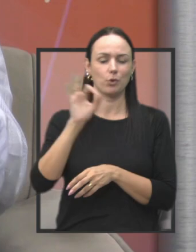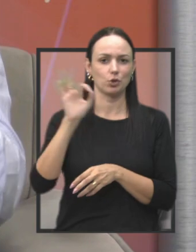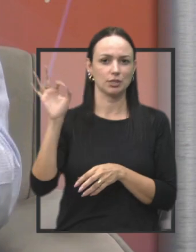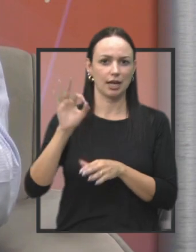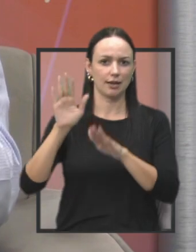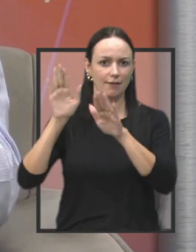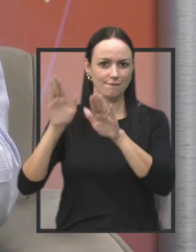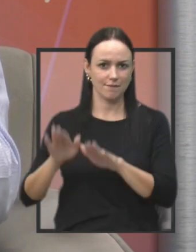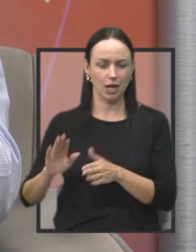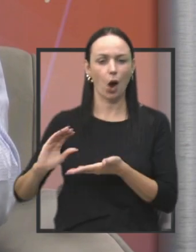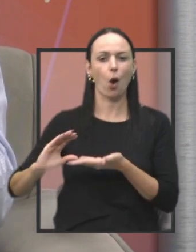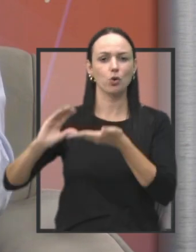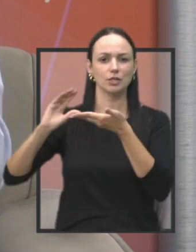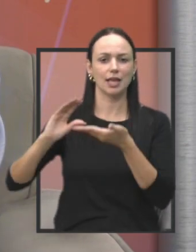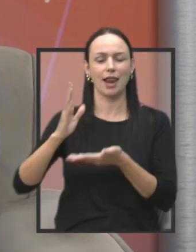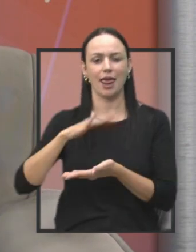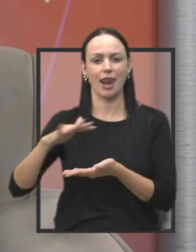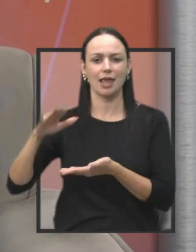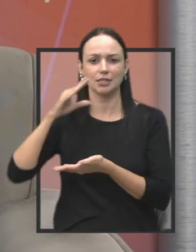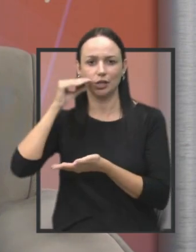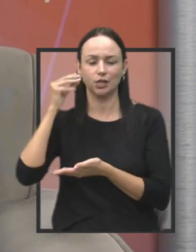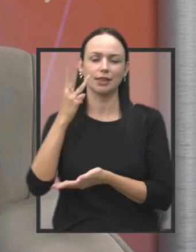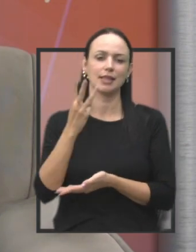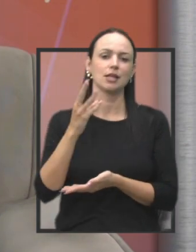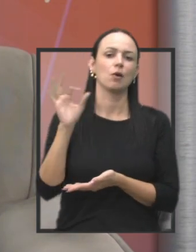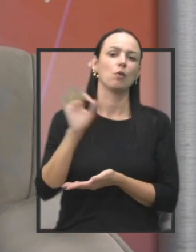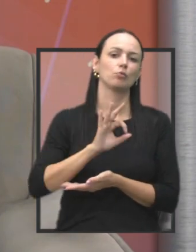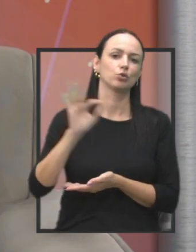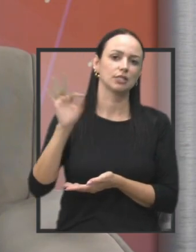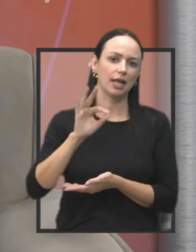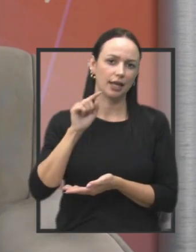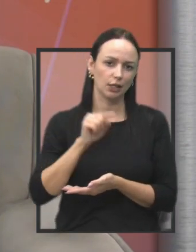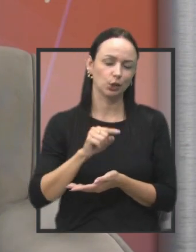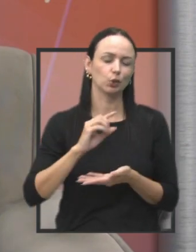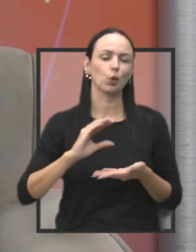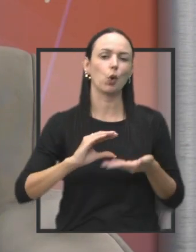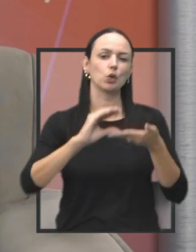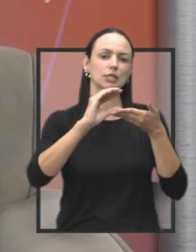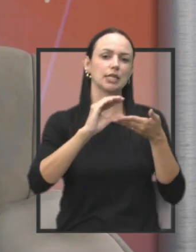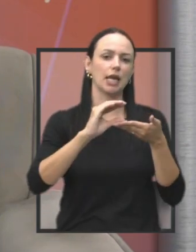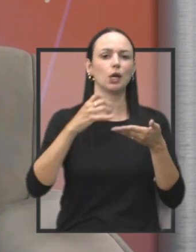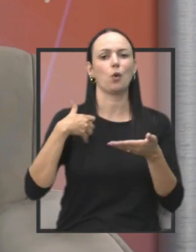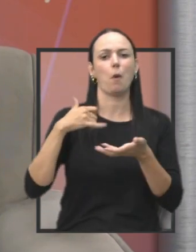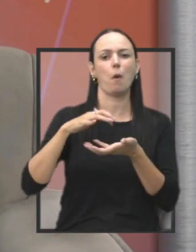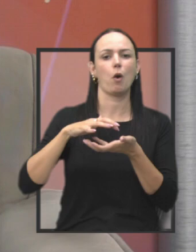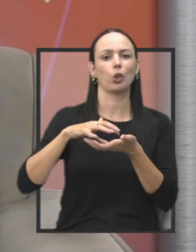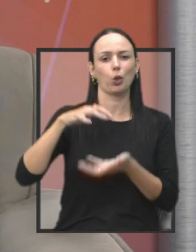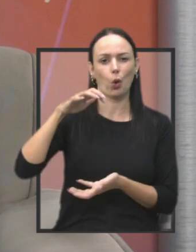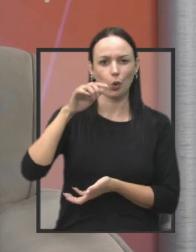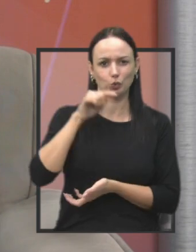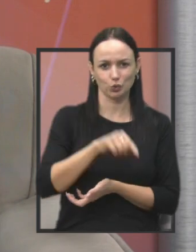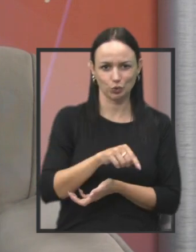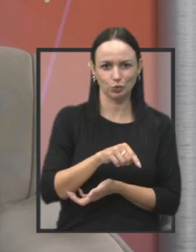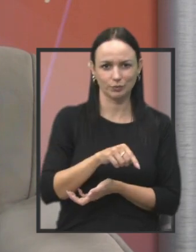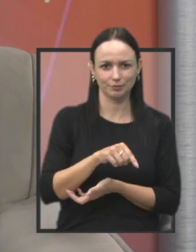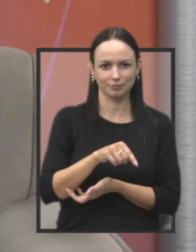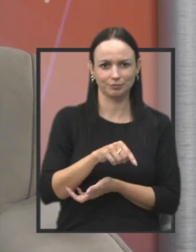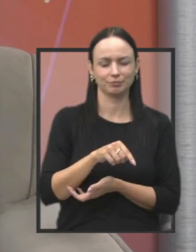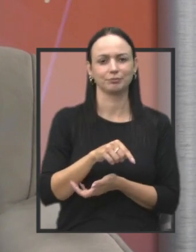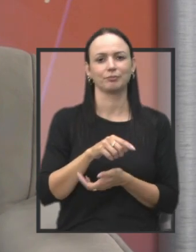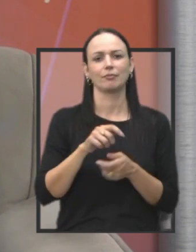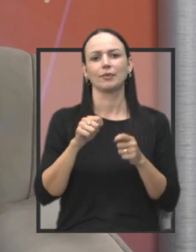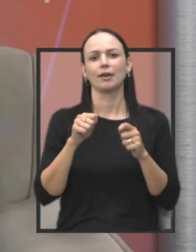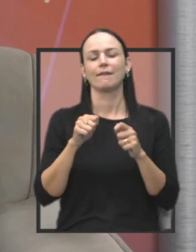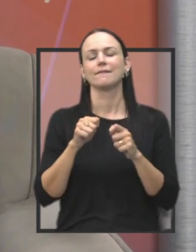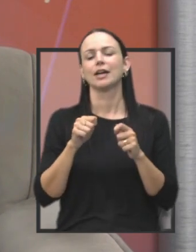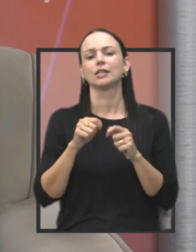para o Conselho da Criança e do Adolescente e 3% fica para o Conselho Municipal do Idoso, para as